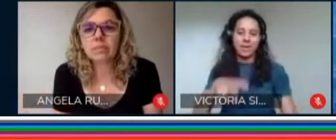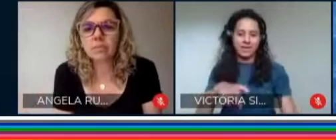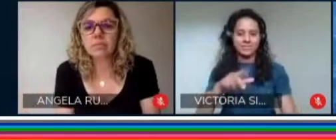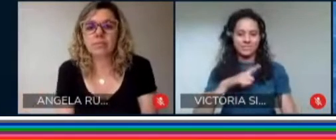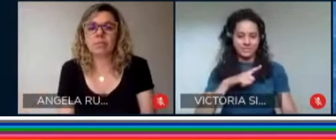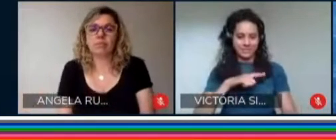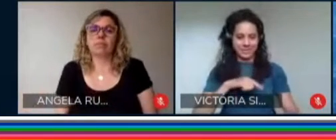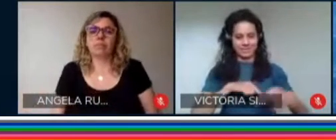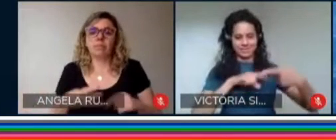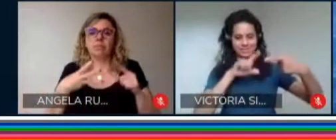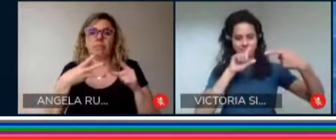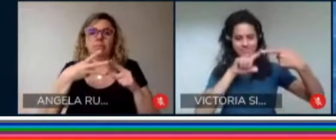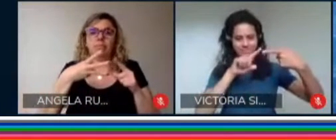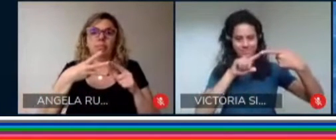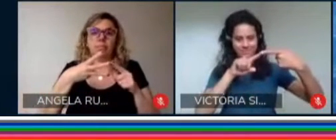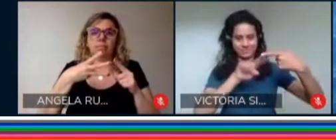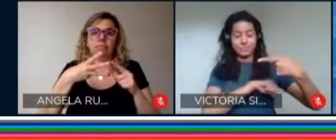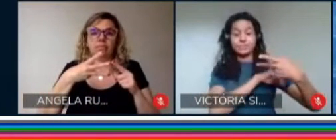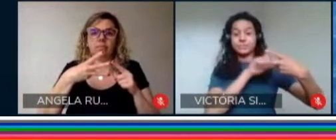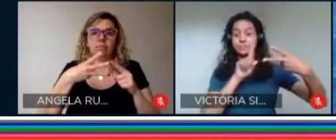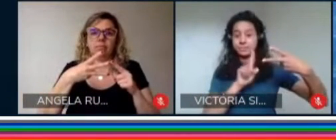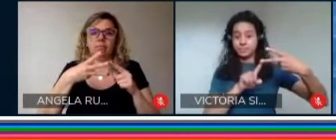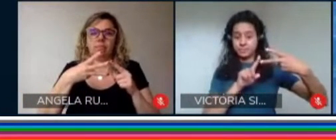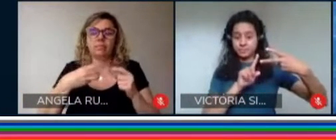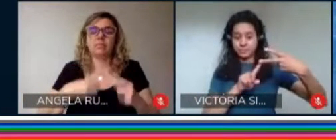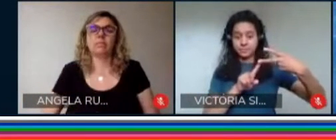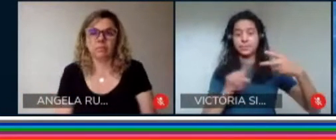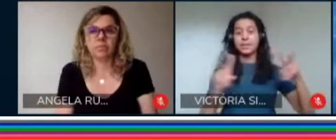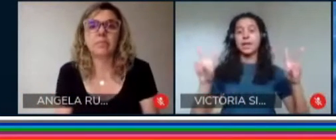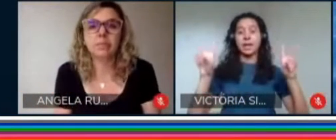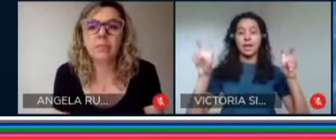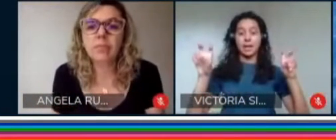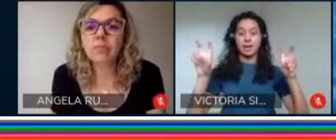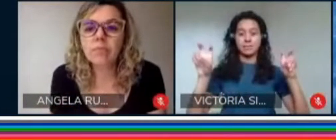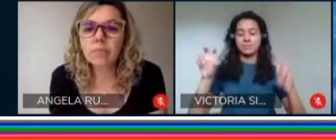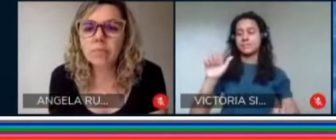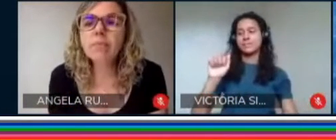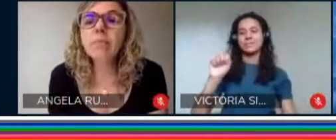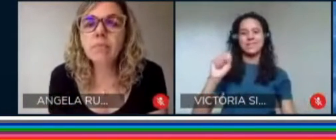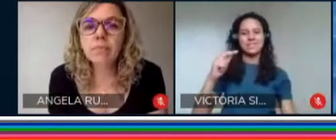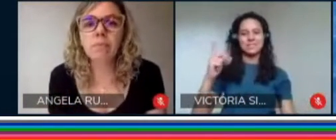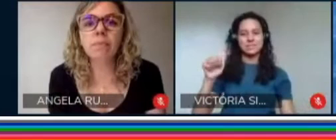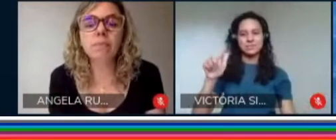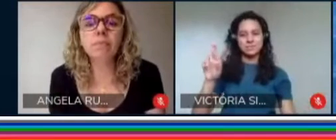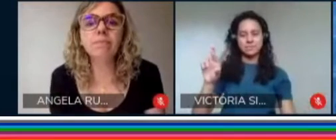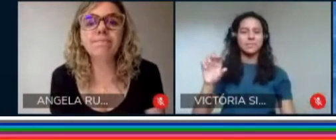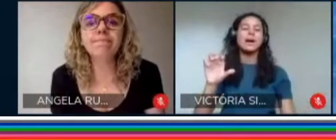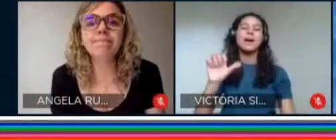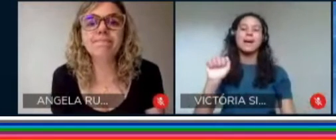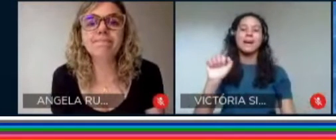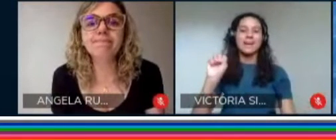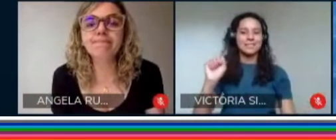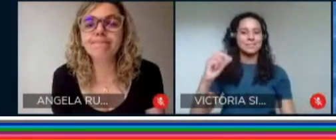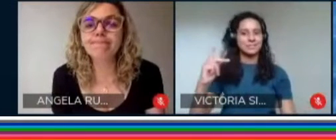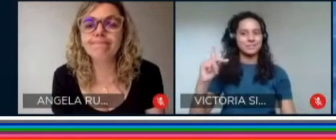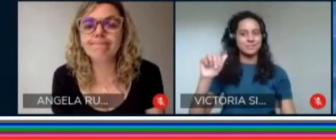asterisco. As aspas, né, que acho que são os usos mais comuns, as aspas juntam uma expressão, né, então eu consigo